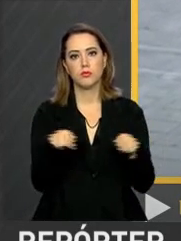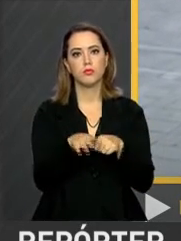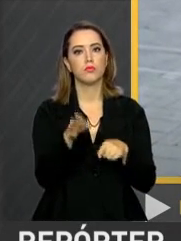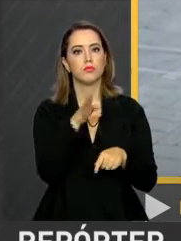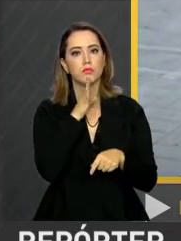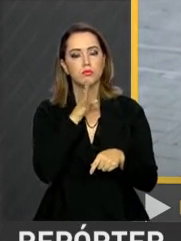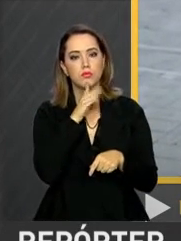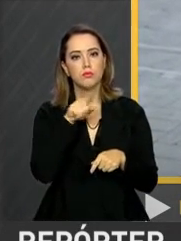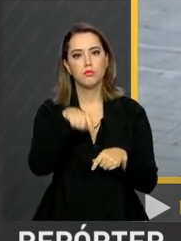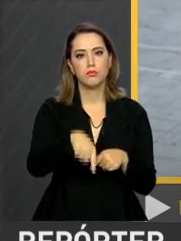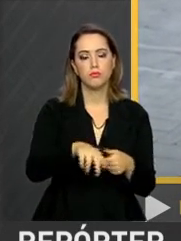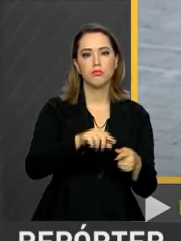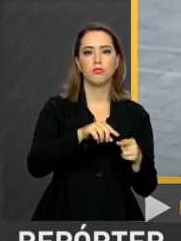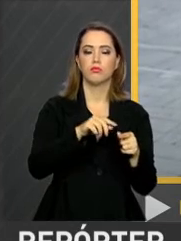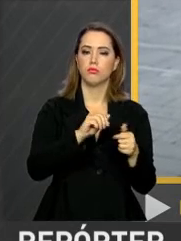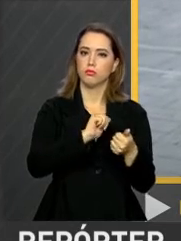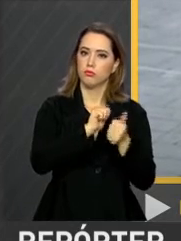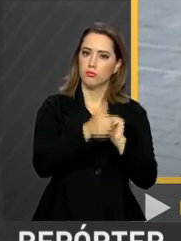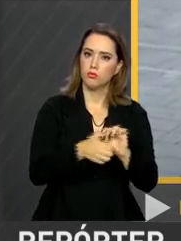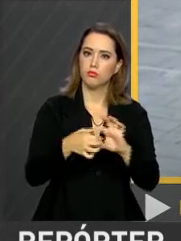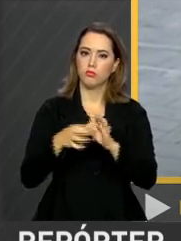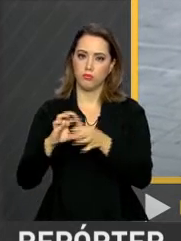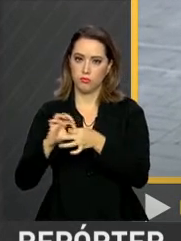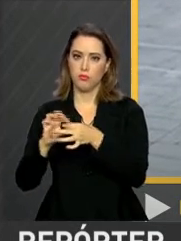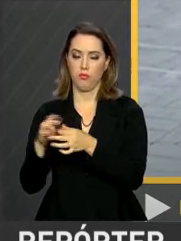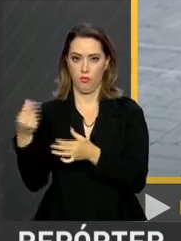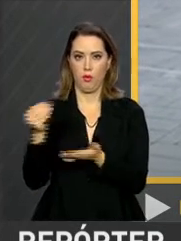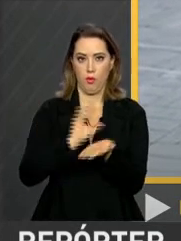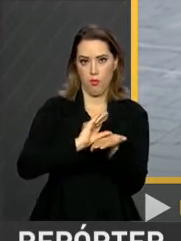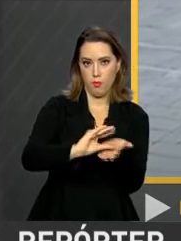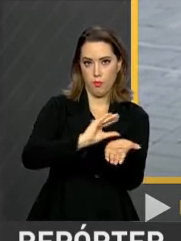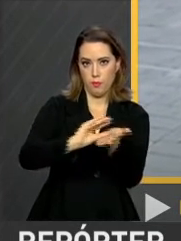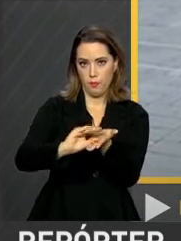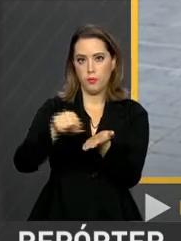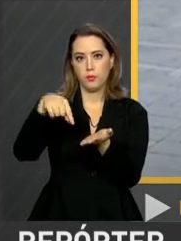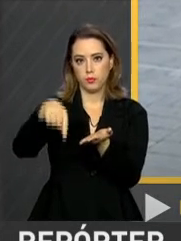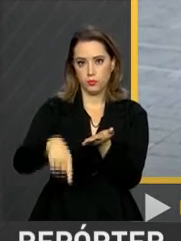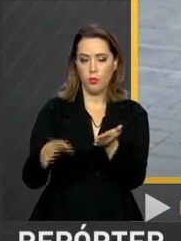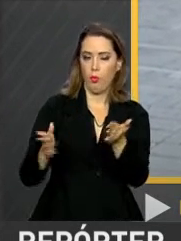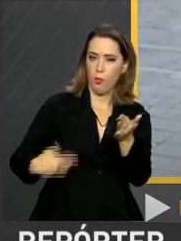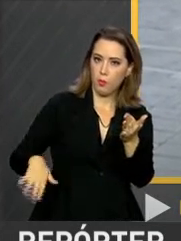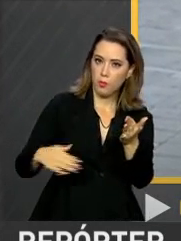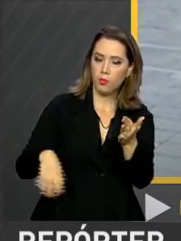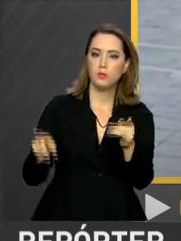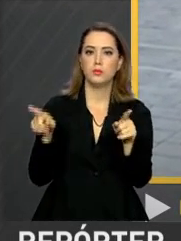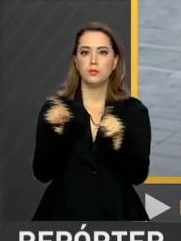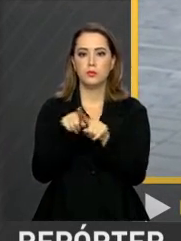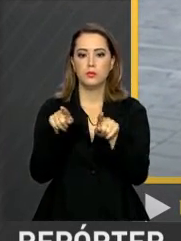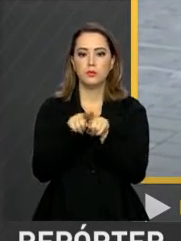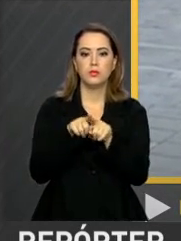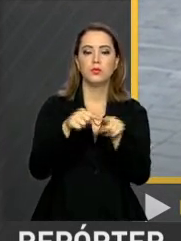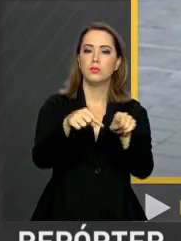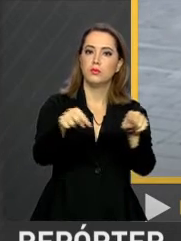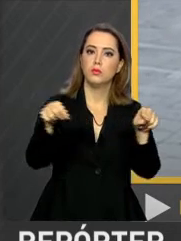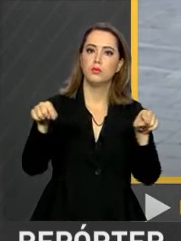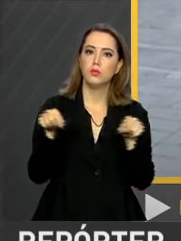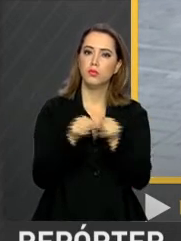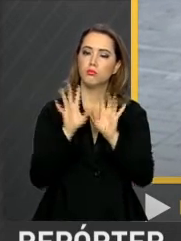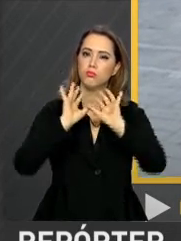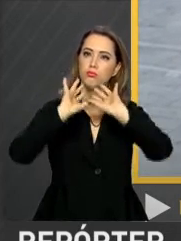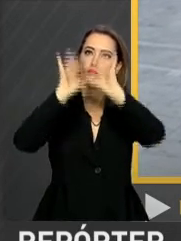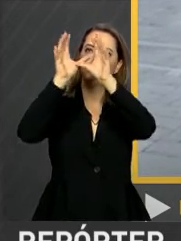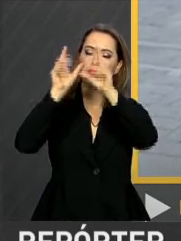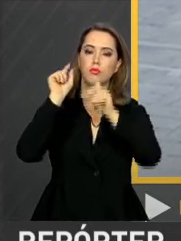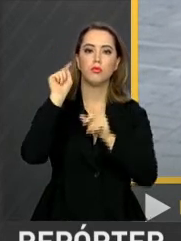parque olímpico que receberão investimentos do governo federal como o estádio de esportes aquáticos e o arena do handebol mais conhecida como